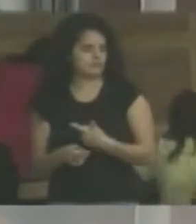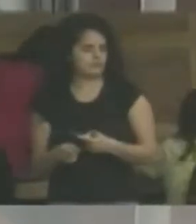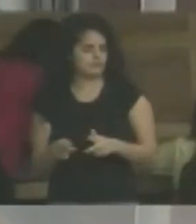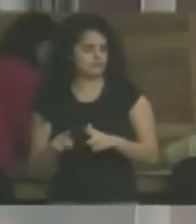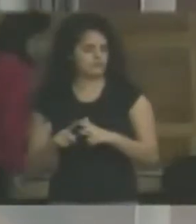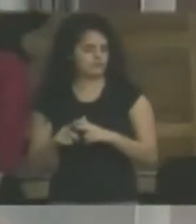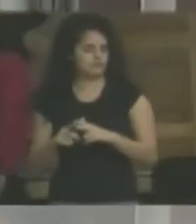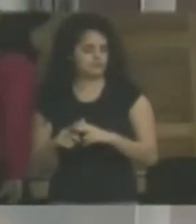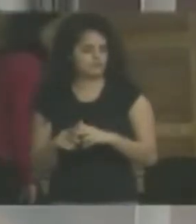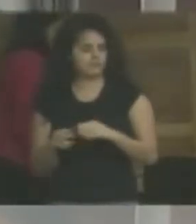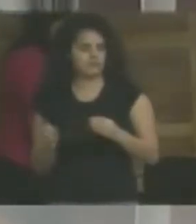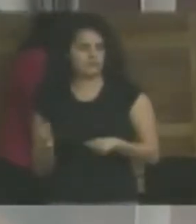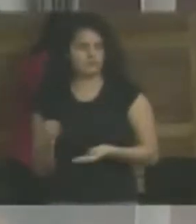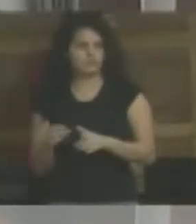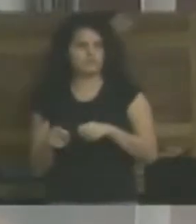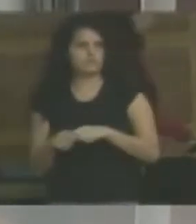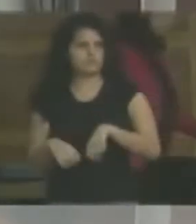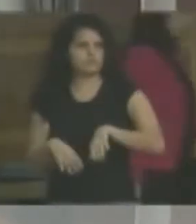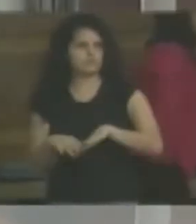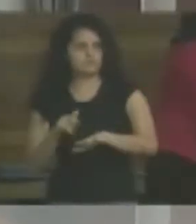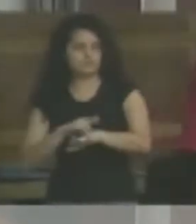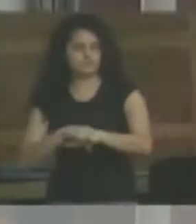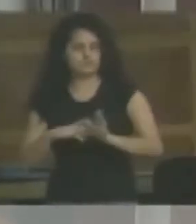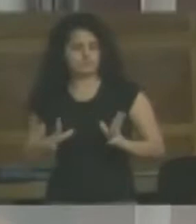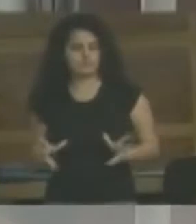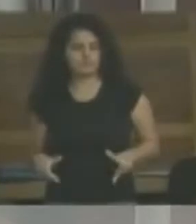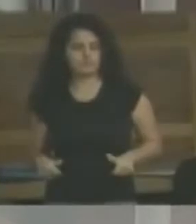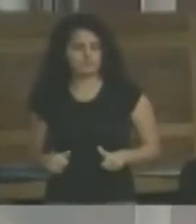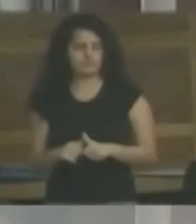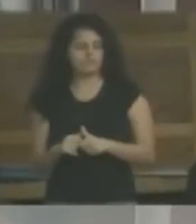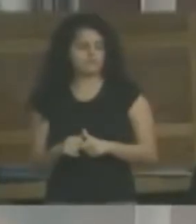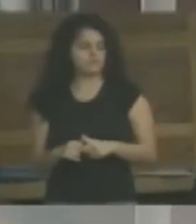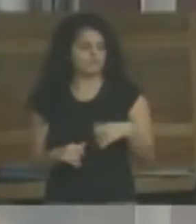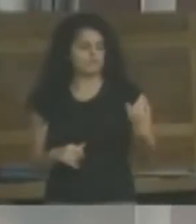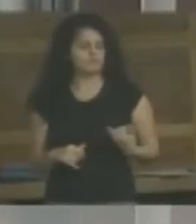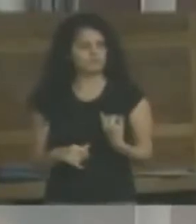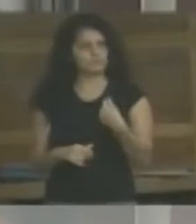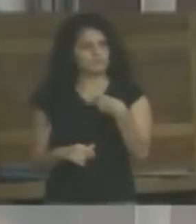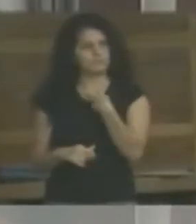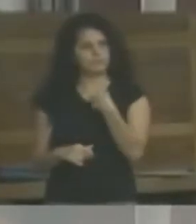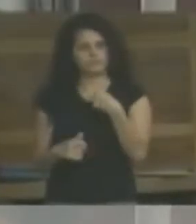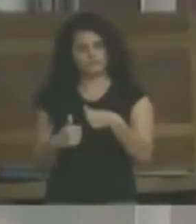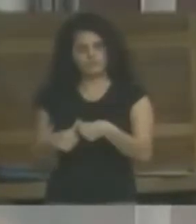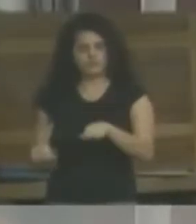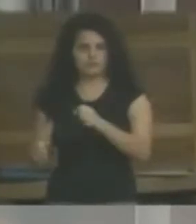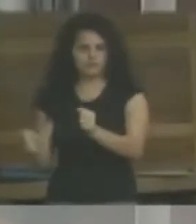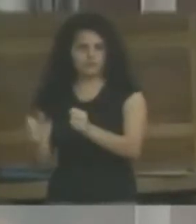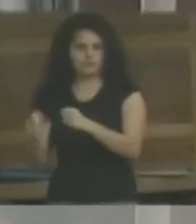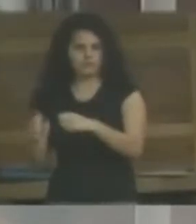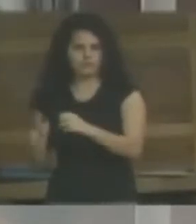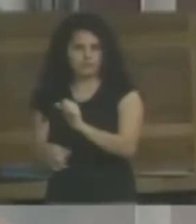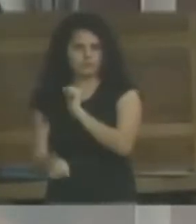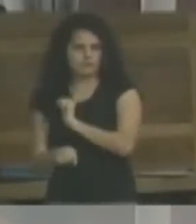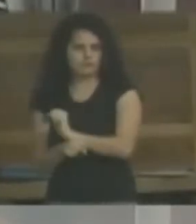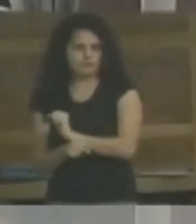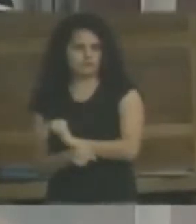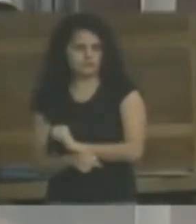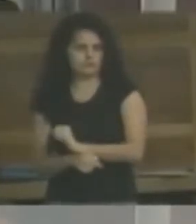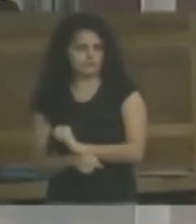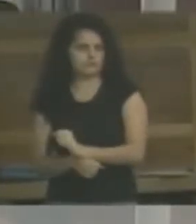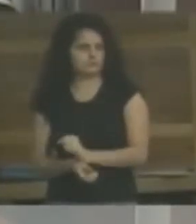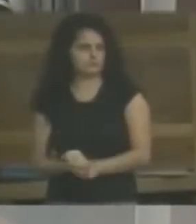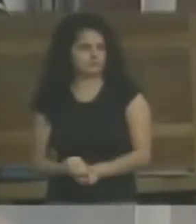banheiros limpos, alguma coisa semelhante. O importante é, não pode ficar aquela coisa parada, sem